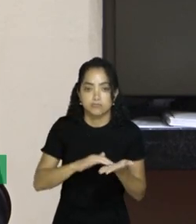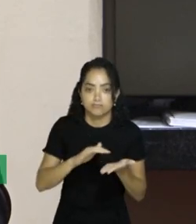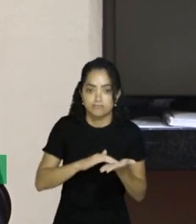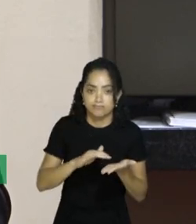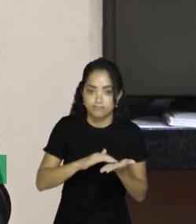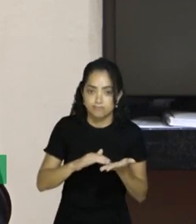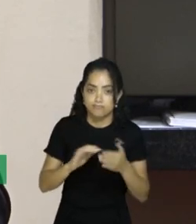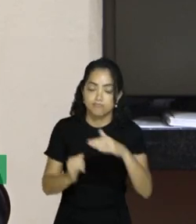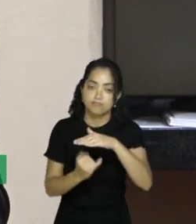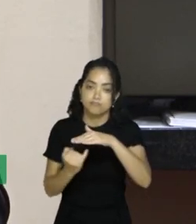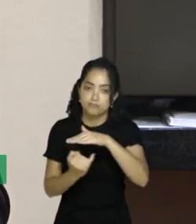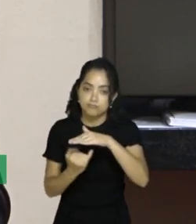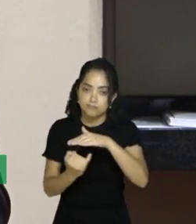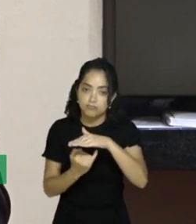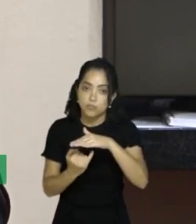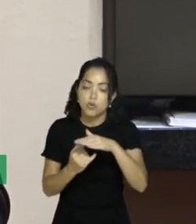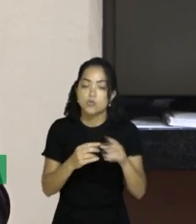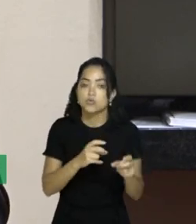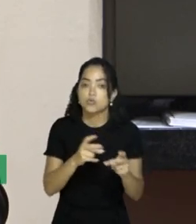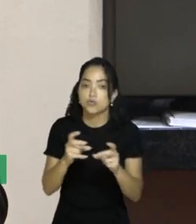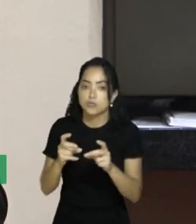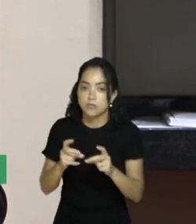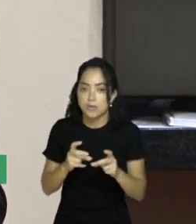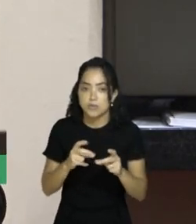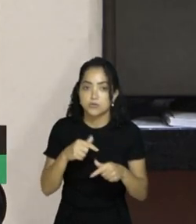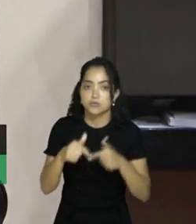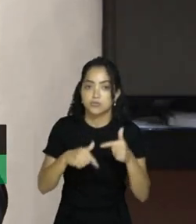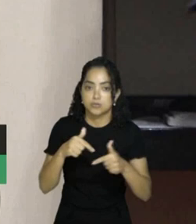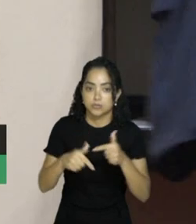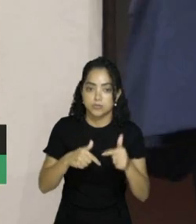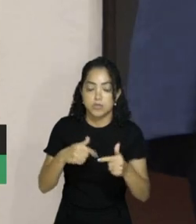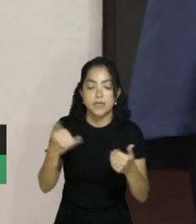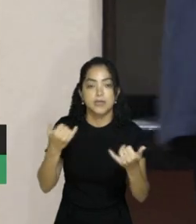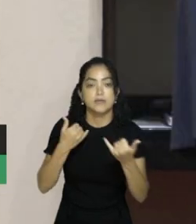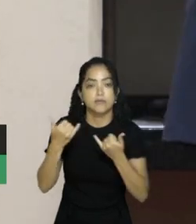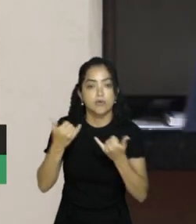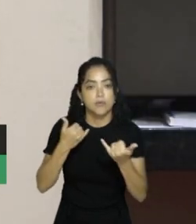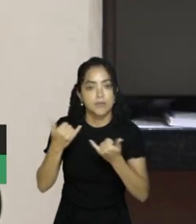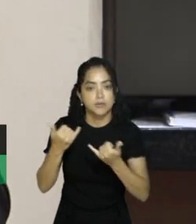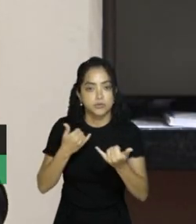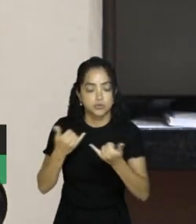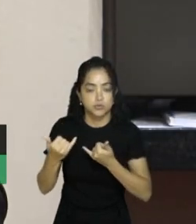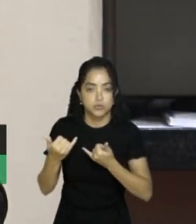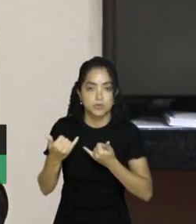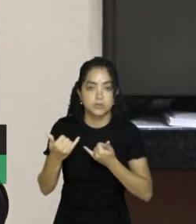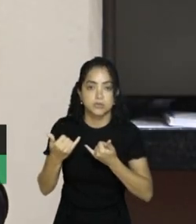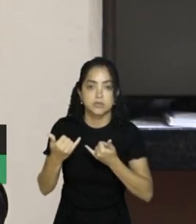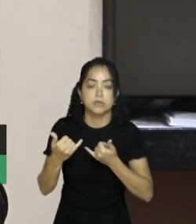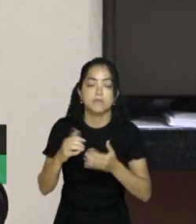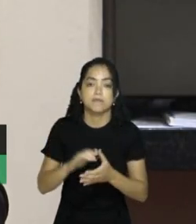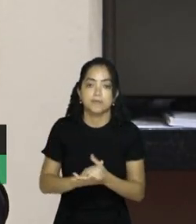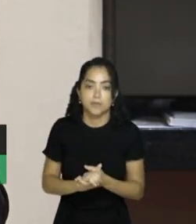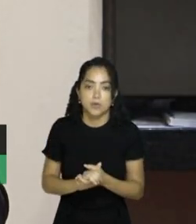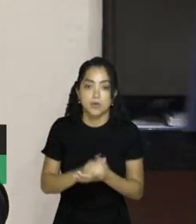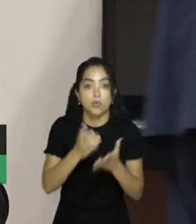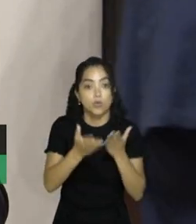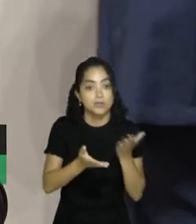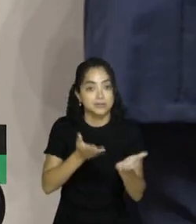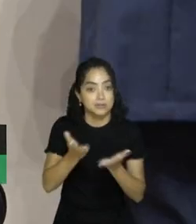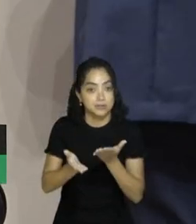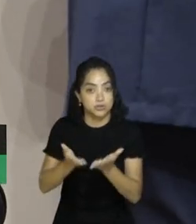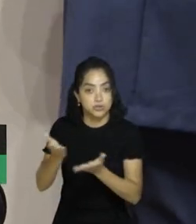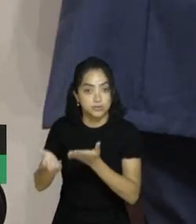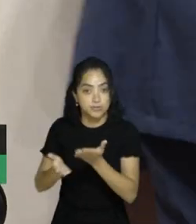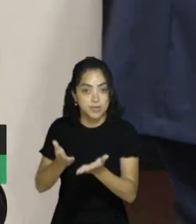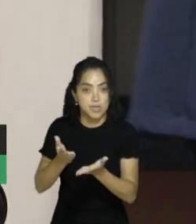indústria do Comércio e do serviço informações acerca das providências para restabelecer o atendimento presencial